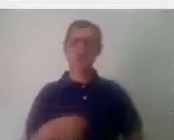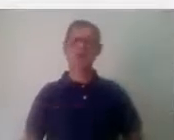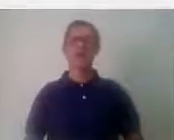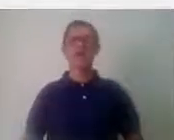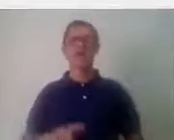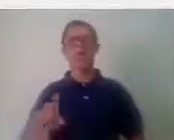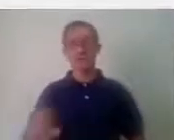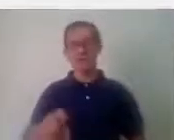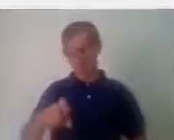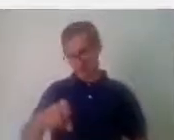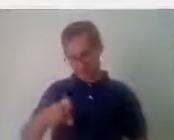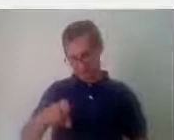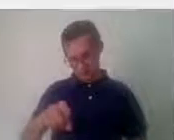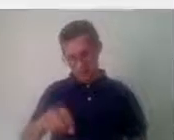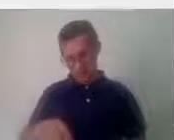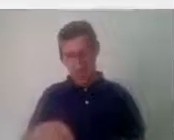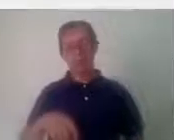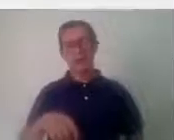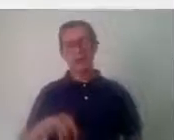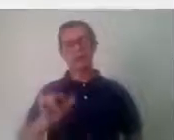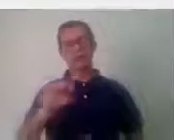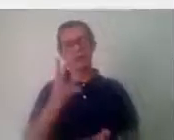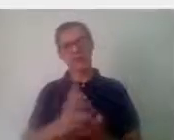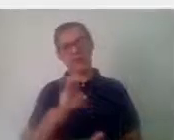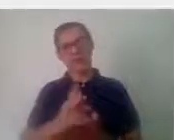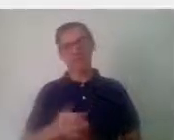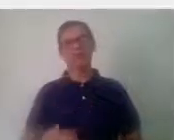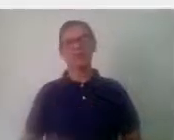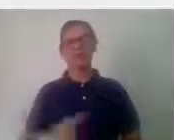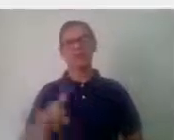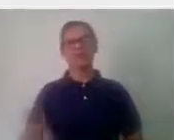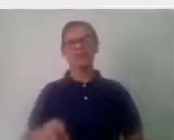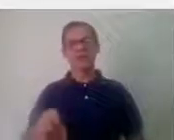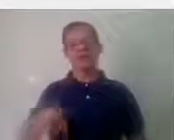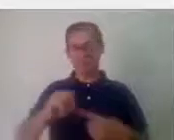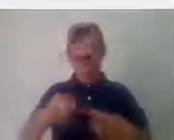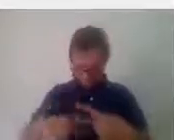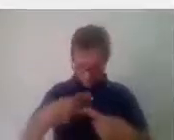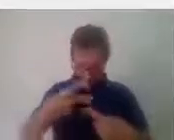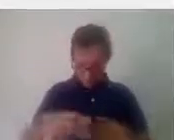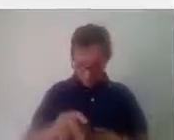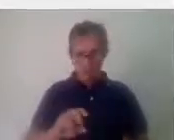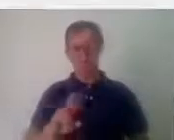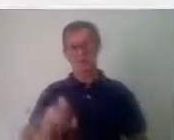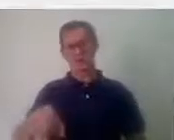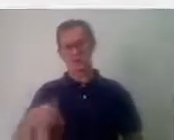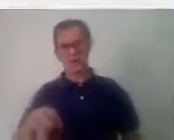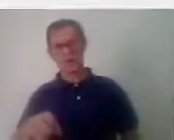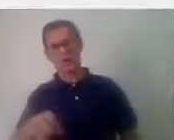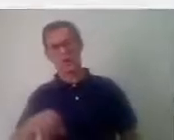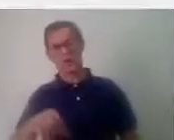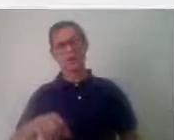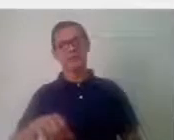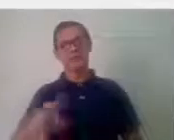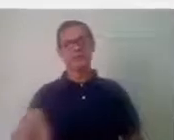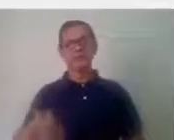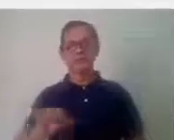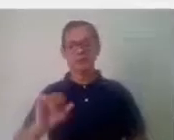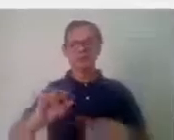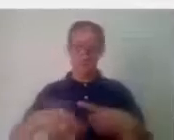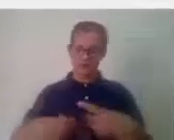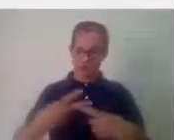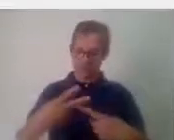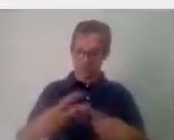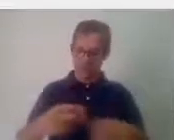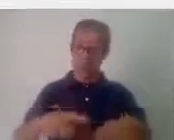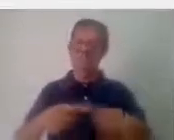x, x varia, y é constante. Integral de x ao quadrado, 2x. Integral de y ao quadrado, eu estou